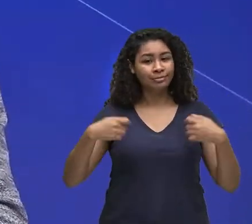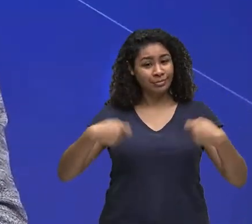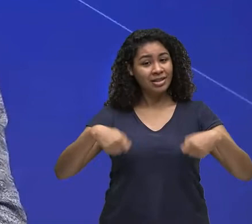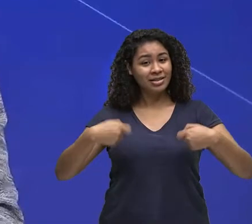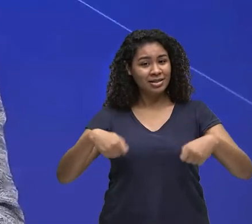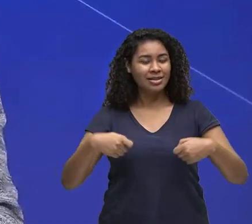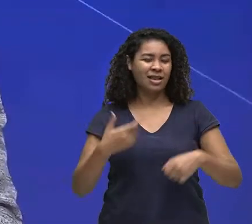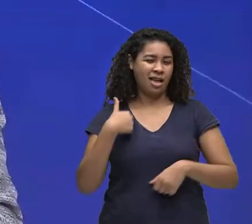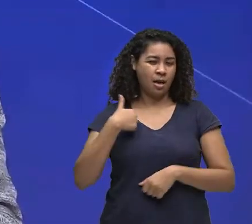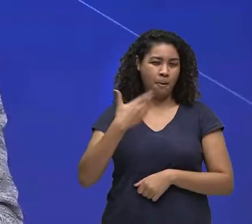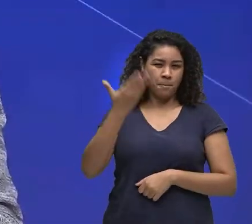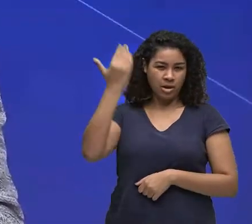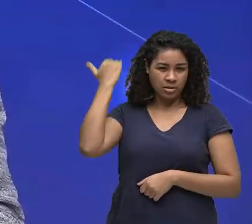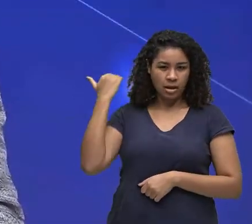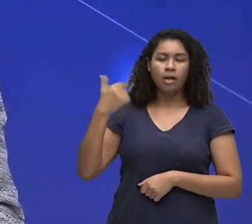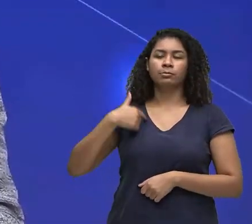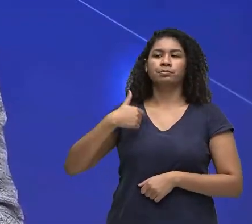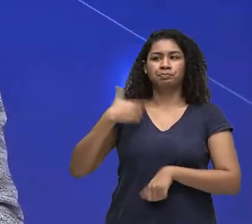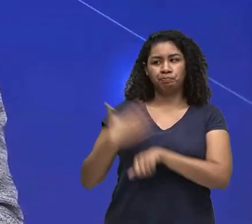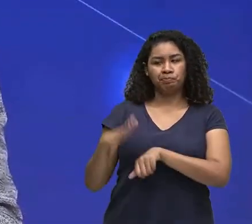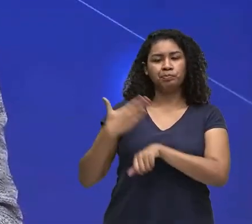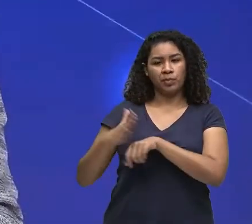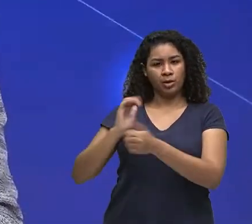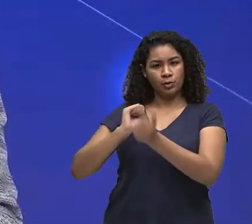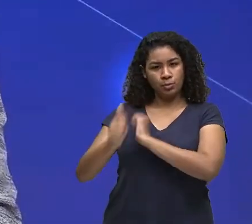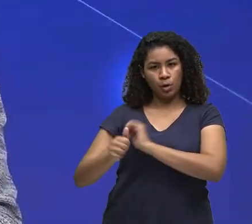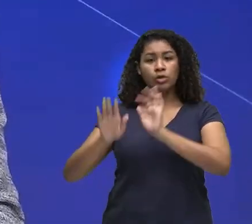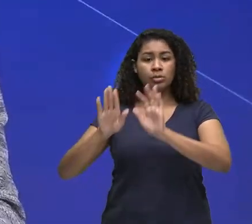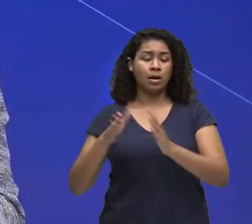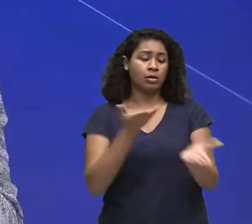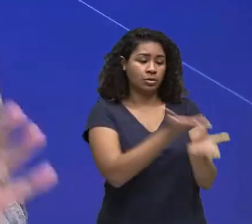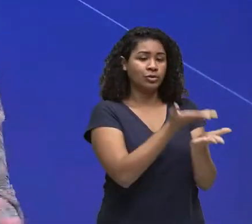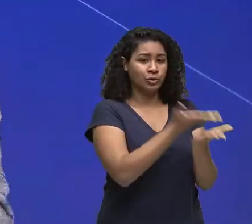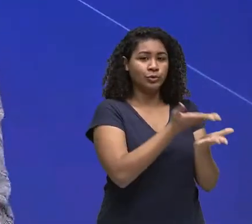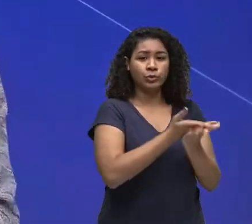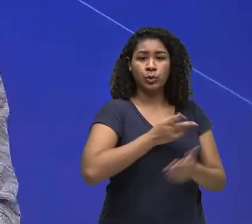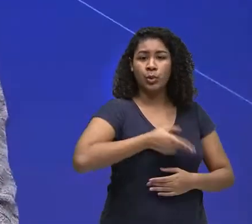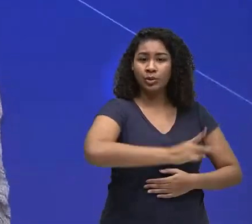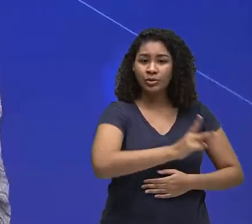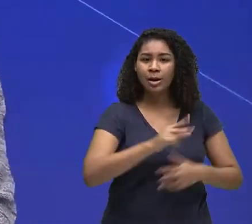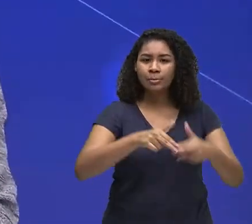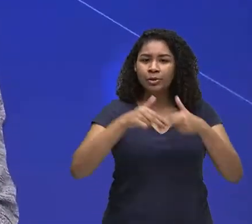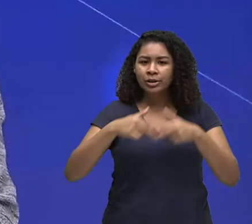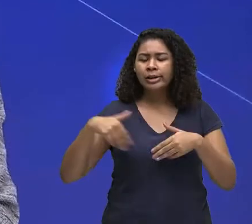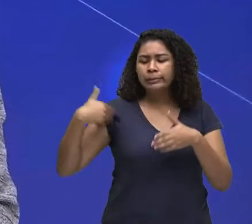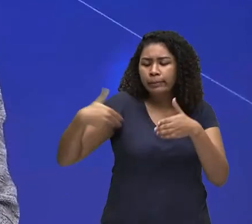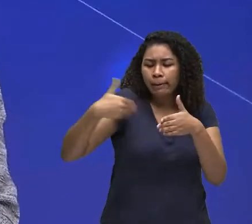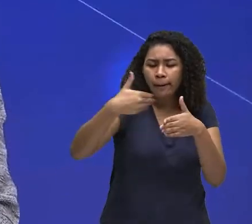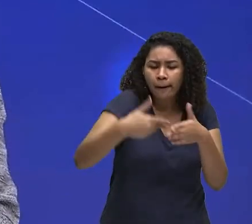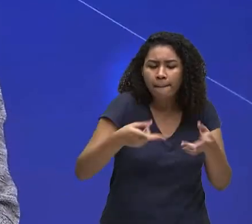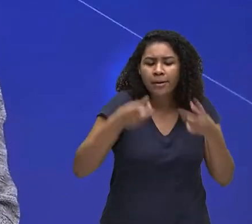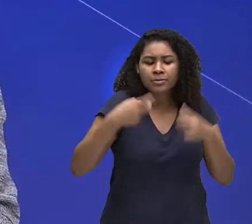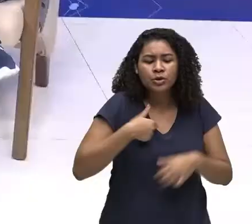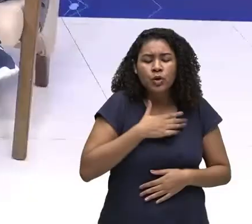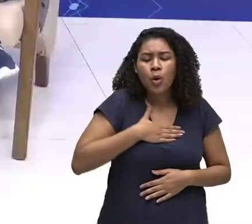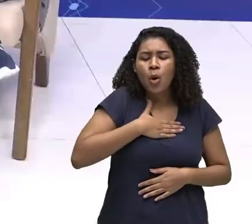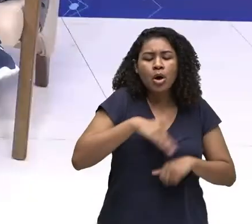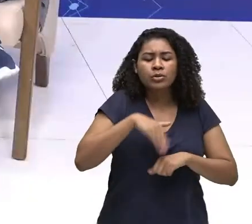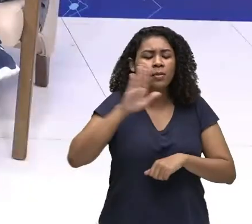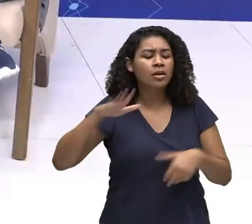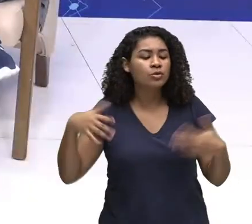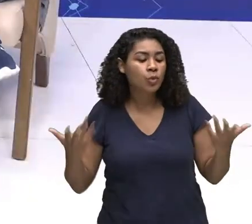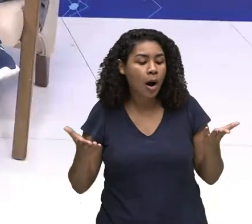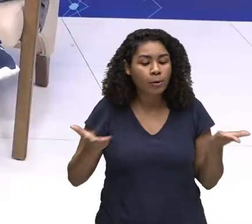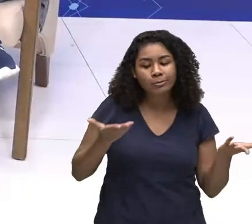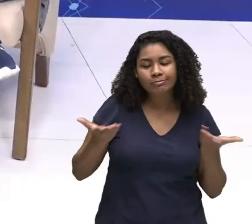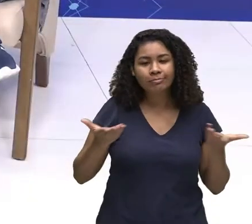enquanto praticava esporte, eu também estava estudando. Também estava verificando isso. E a gente vai se identificando aí no processo. E o esporte, ele abre também uma porta